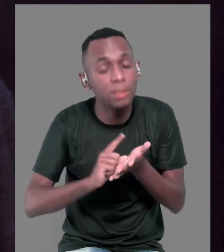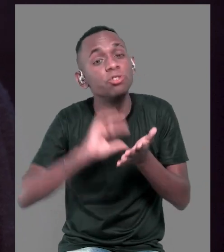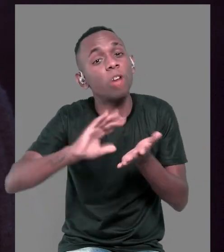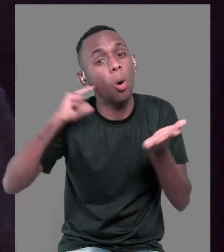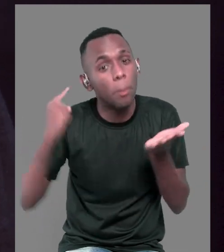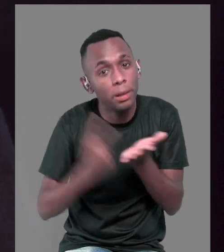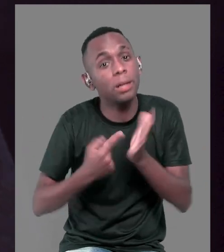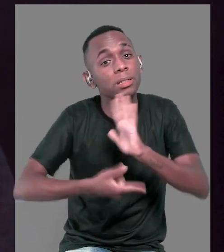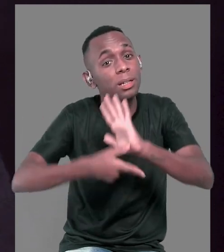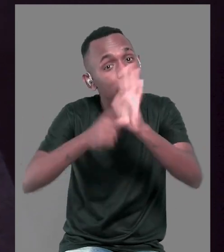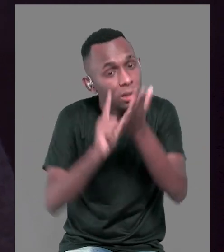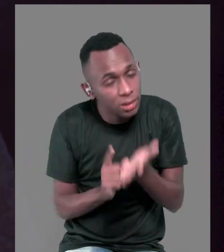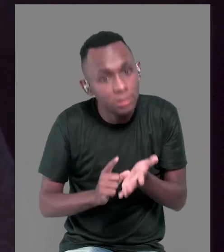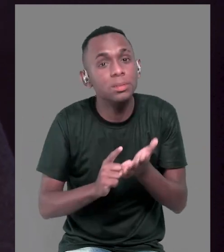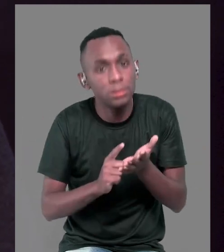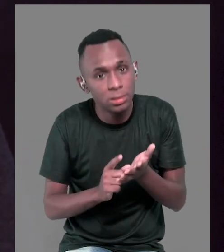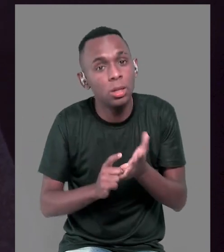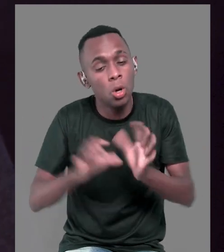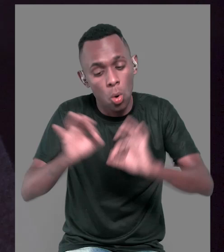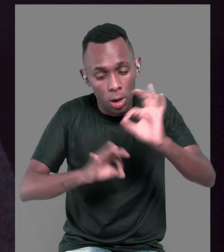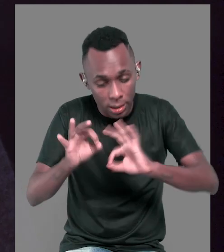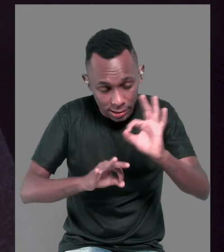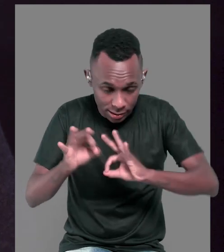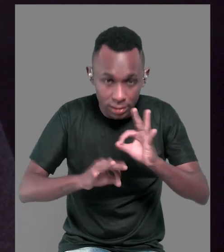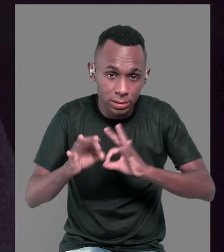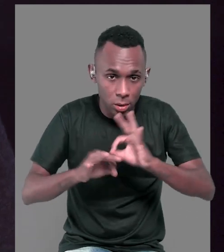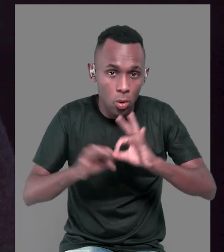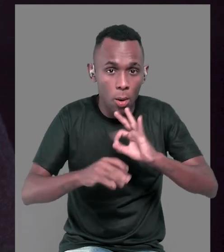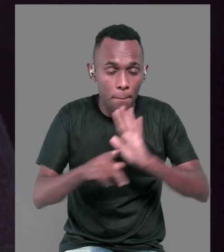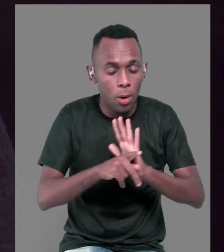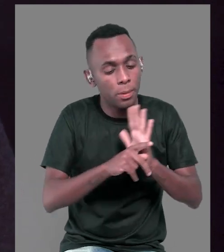premissas, programação de sequências,